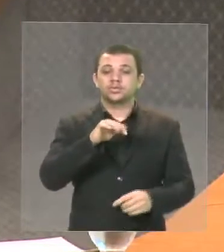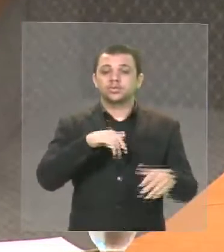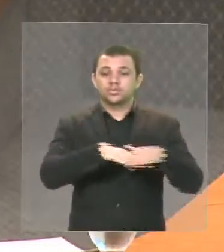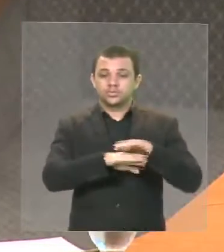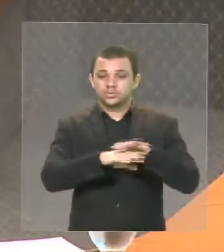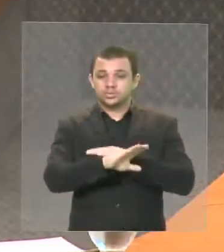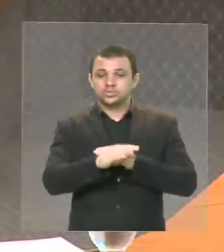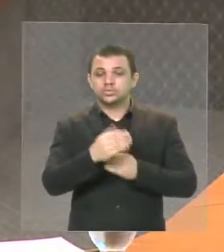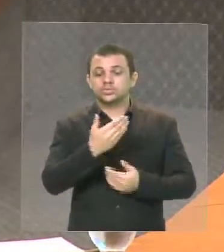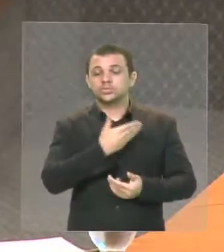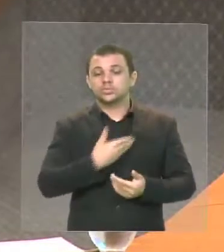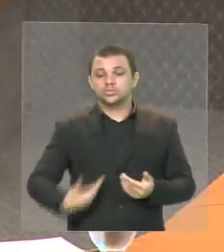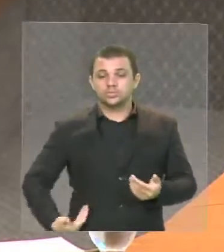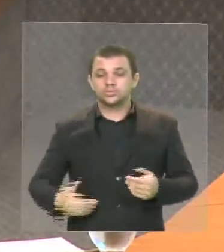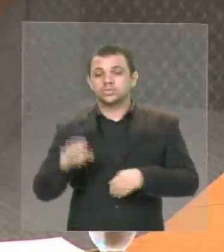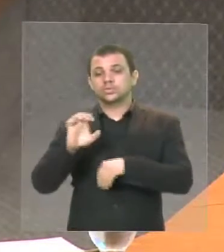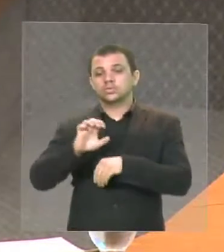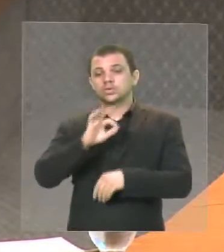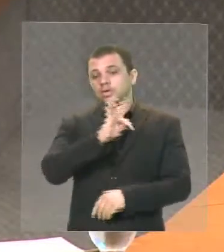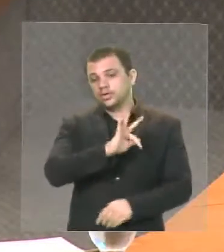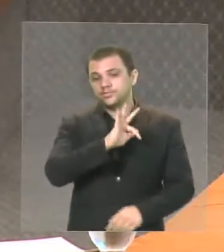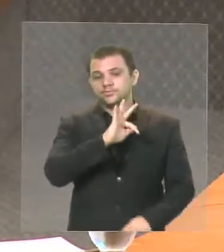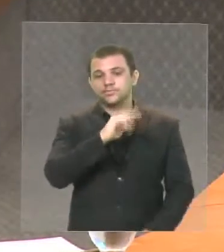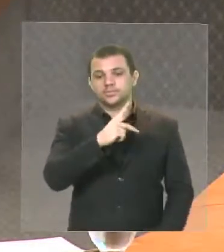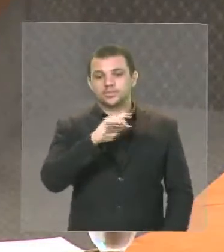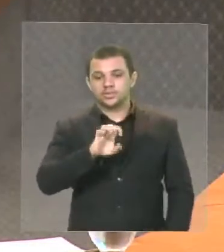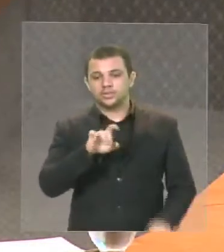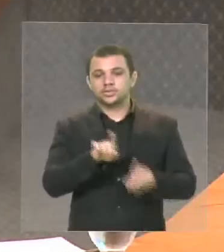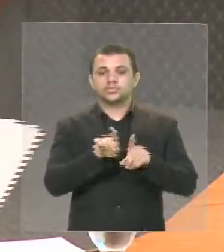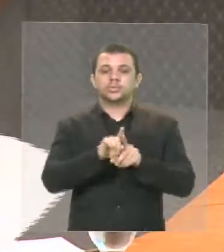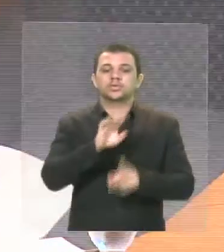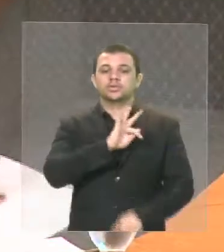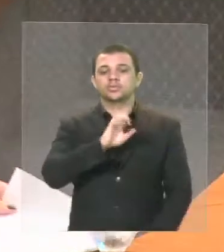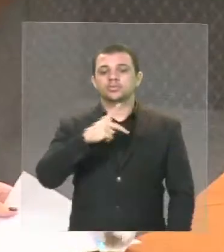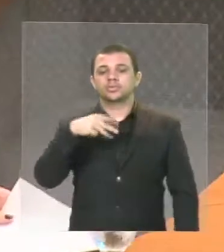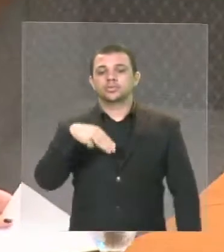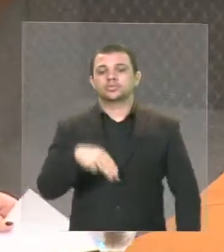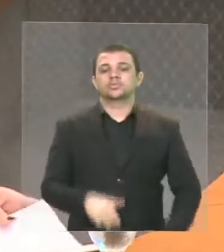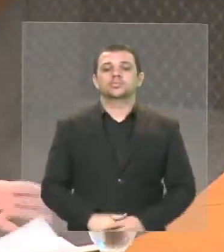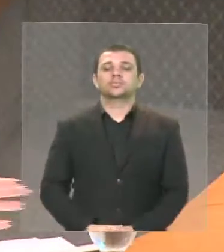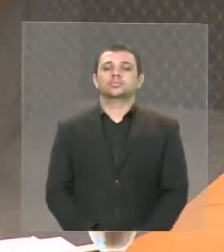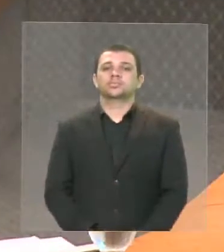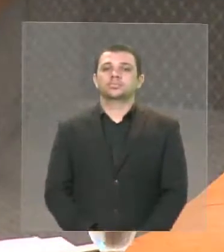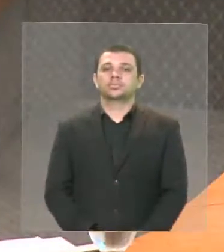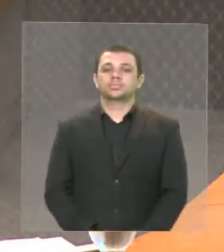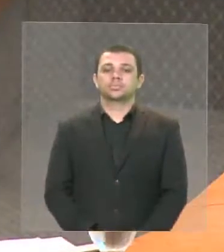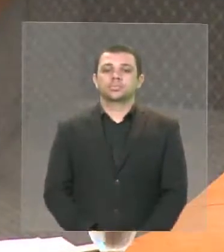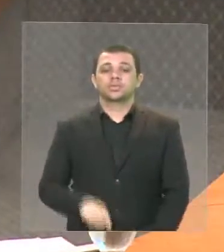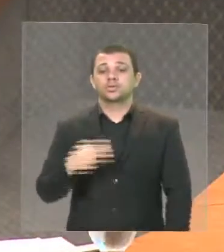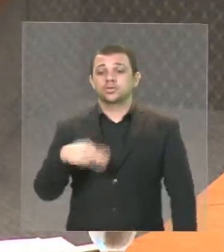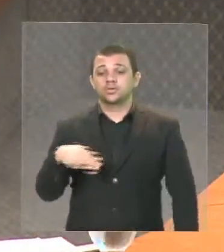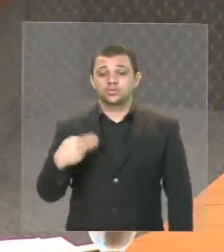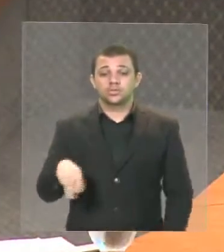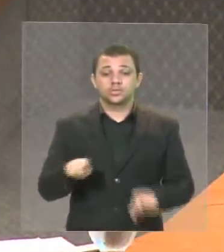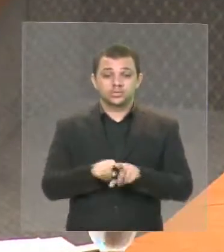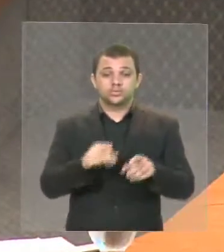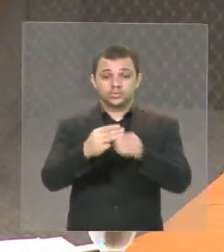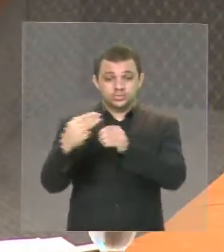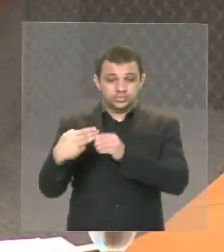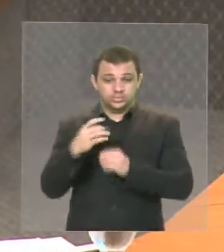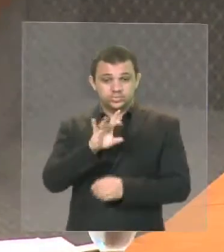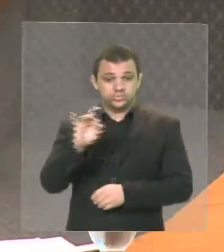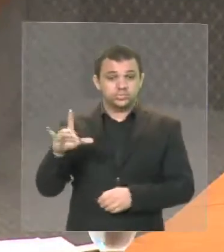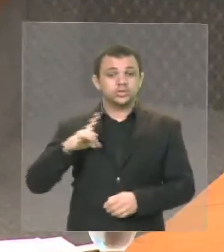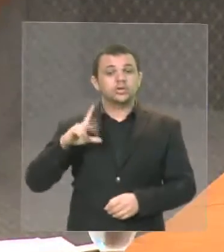dos municípios, mais conhecidos como FPE e FPM. O Maranhão e seus municípios terão, ainda